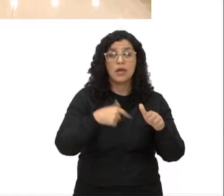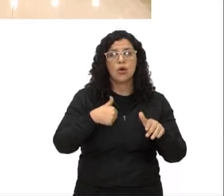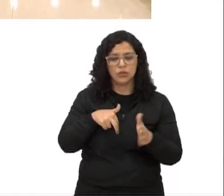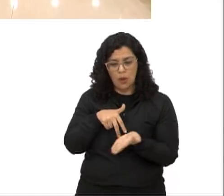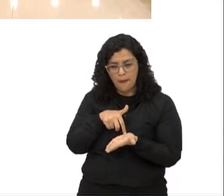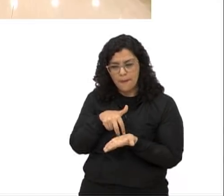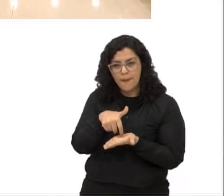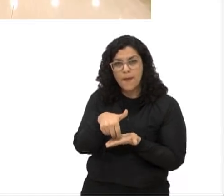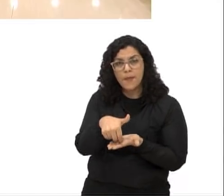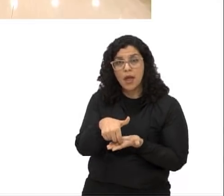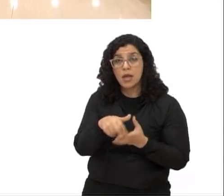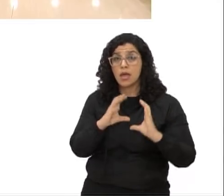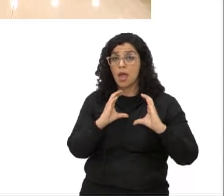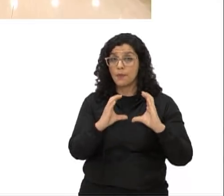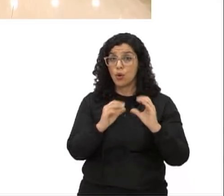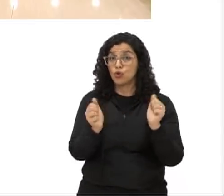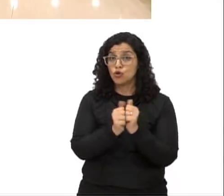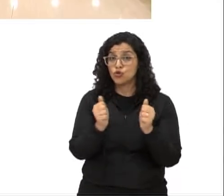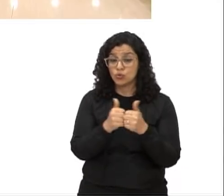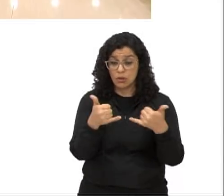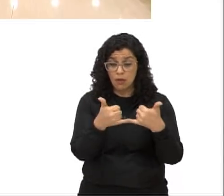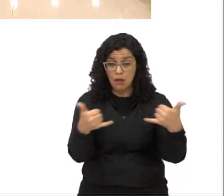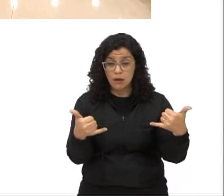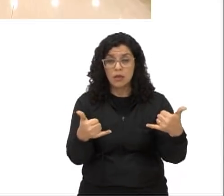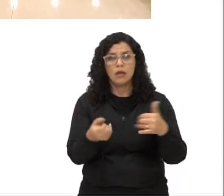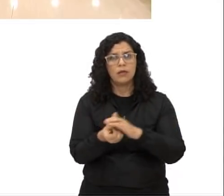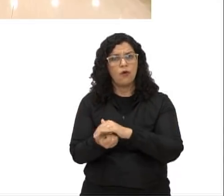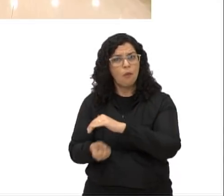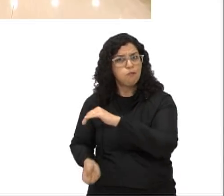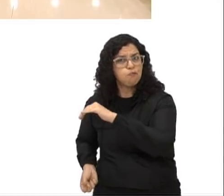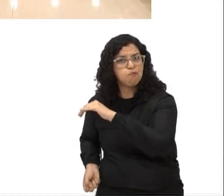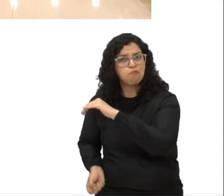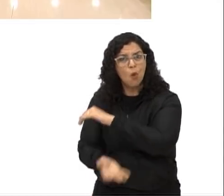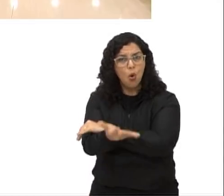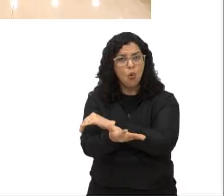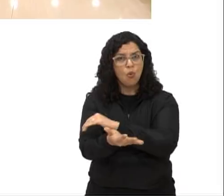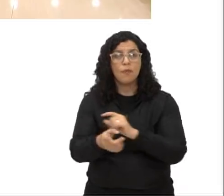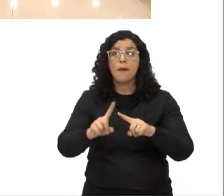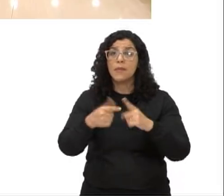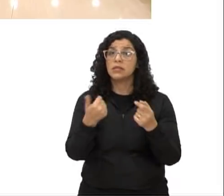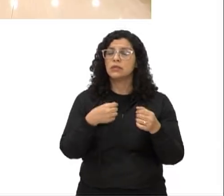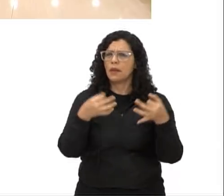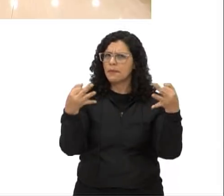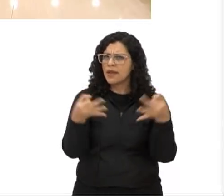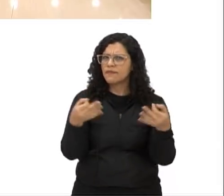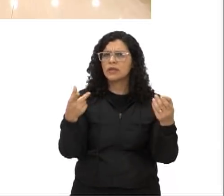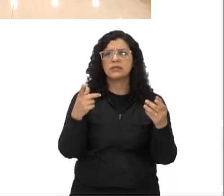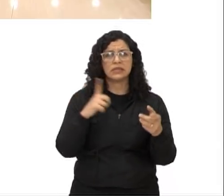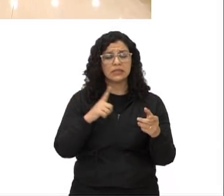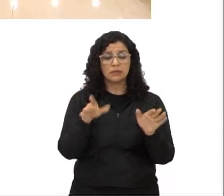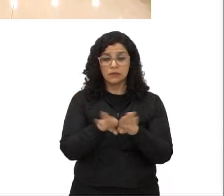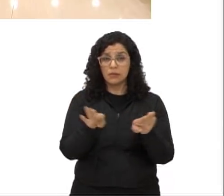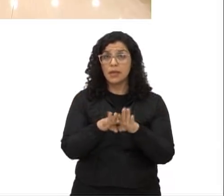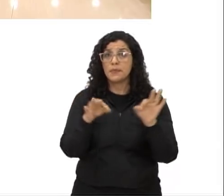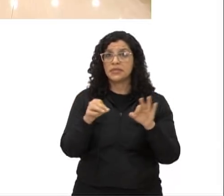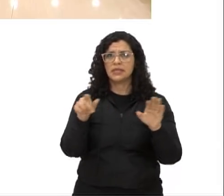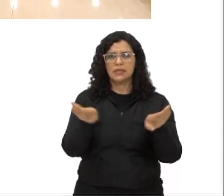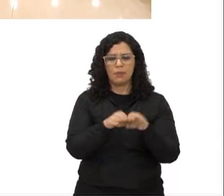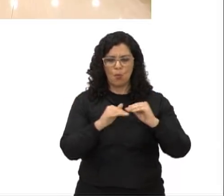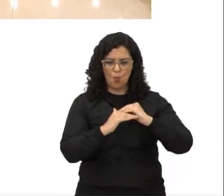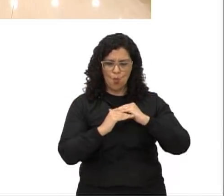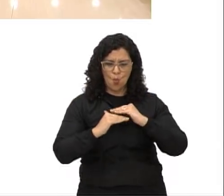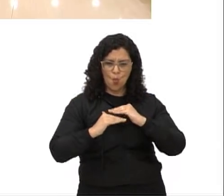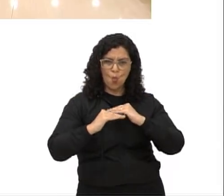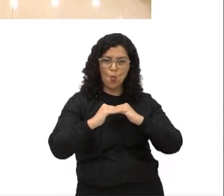anda, levando a bola até a linha de falta, para fazer o arremesso, tá? Para um bom desempenho, o approach precisa ser